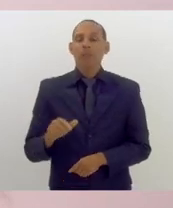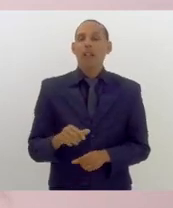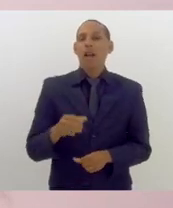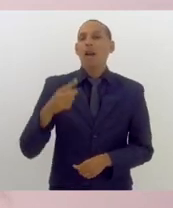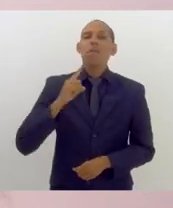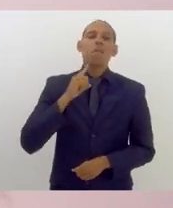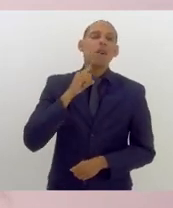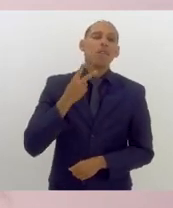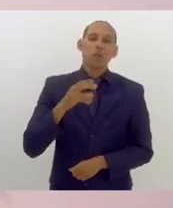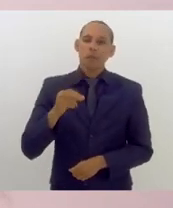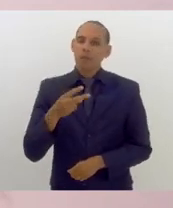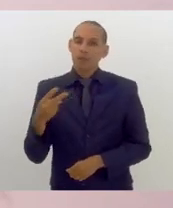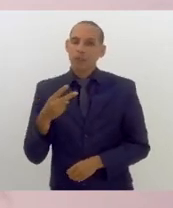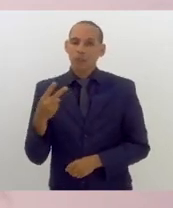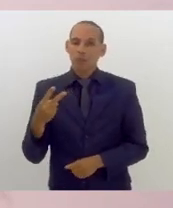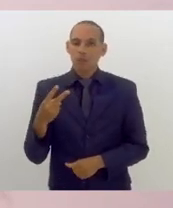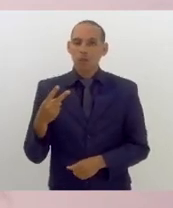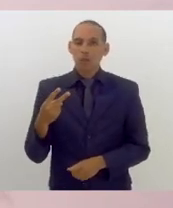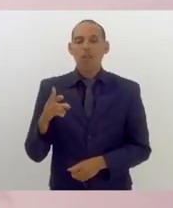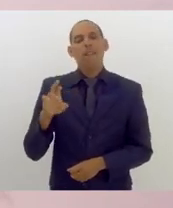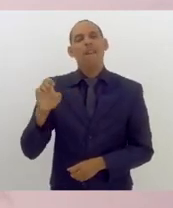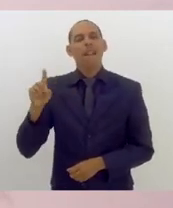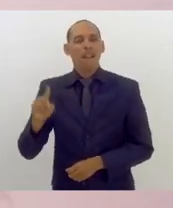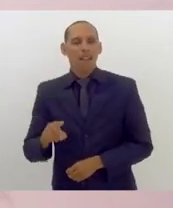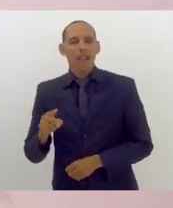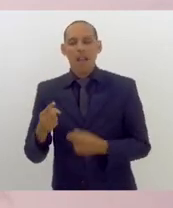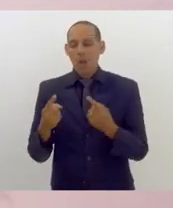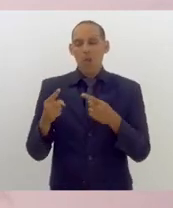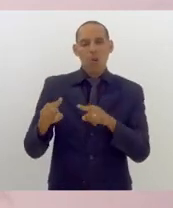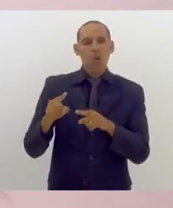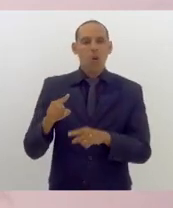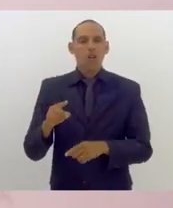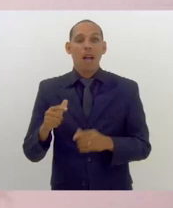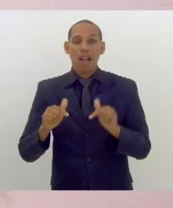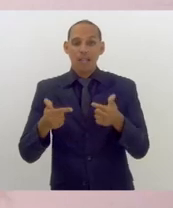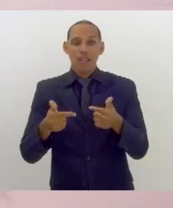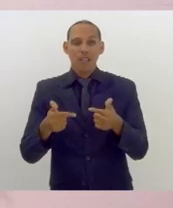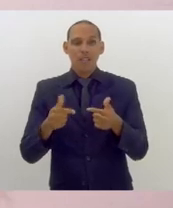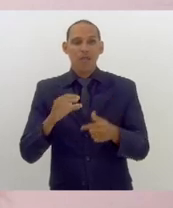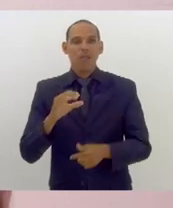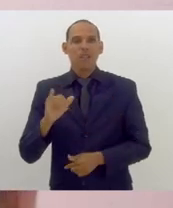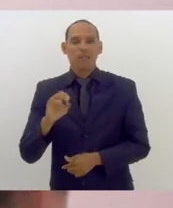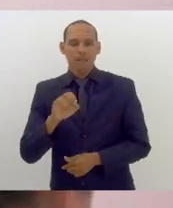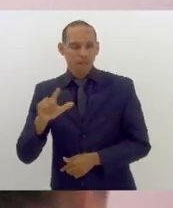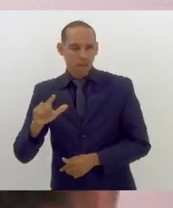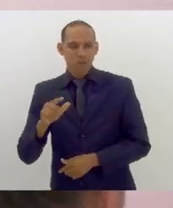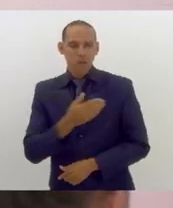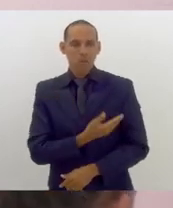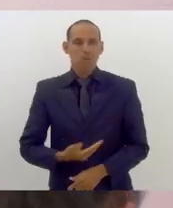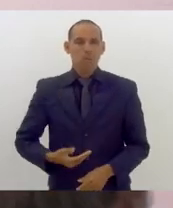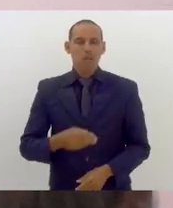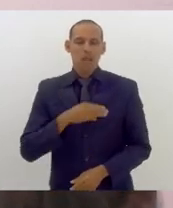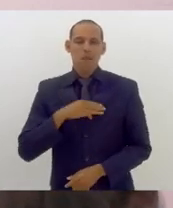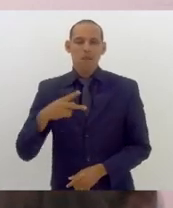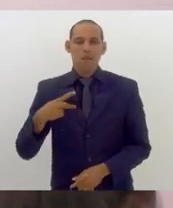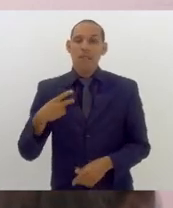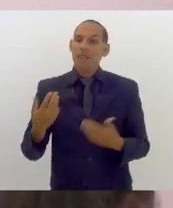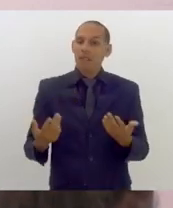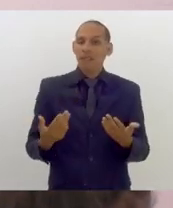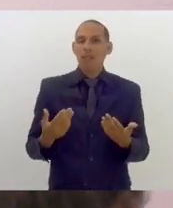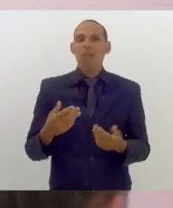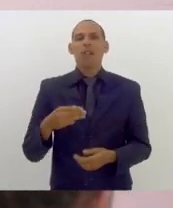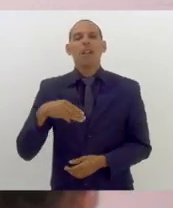havia contestado a ação civil pública do Ministério Público Federal o MPF propôs uma segunda ação civil